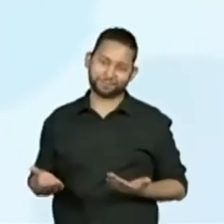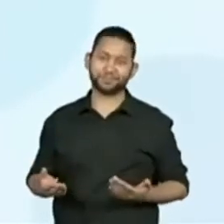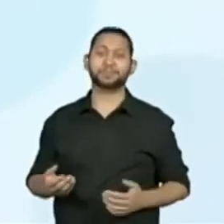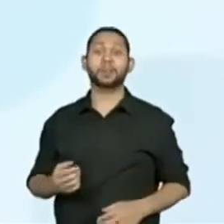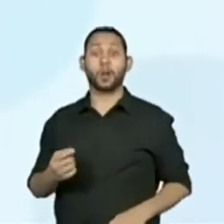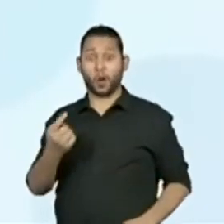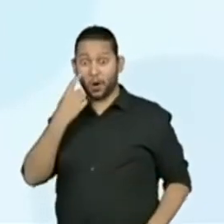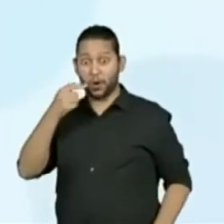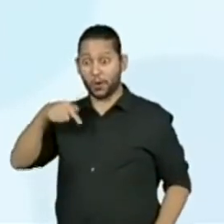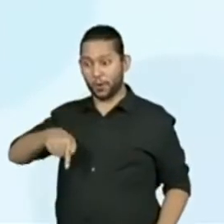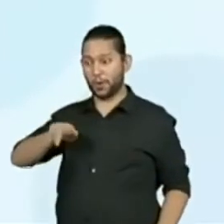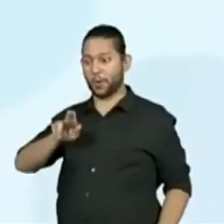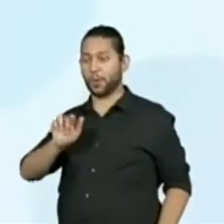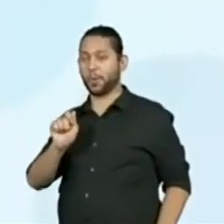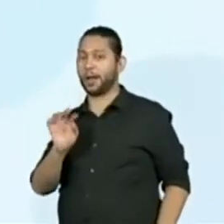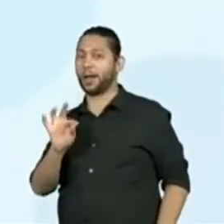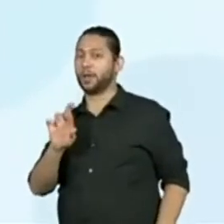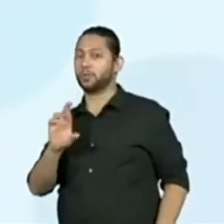406.